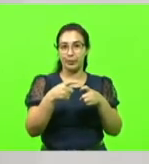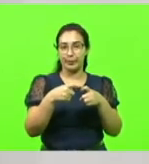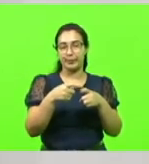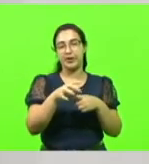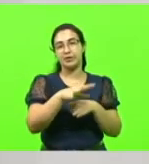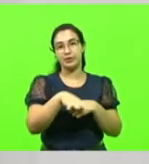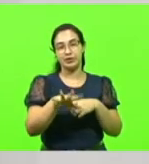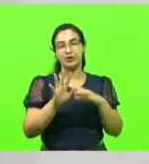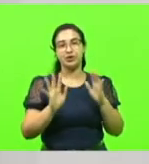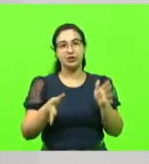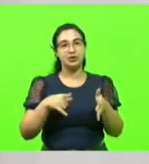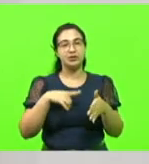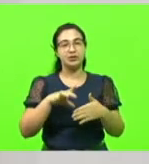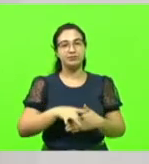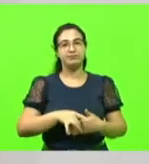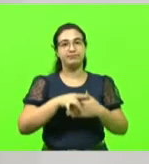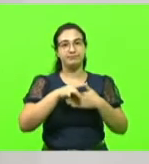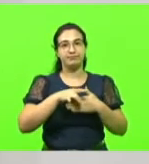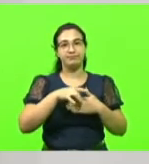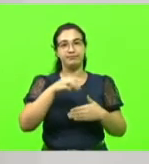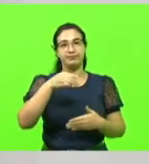forte liderança no MDB. Em